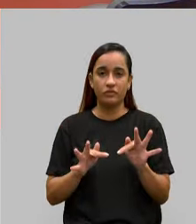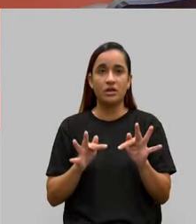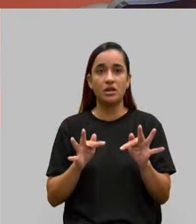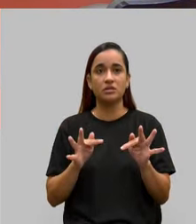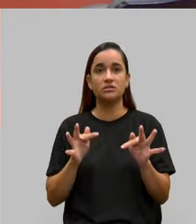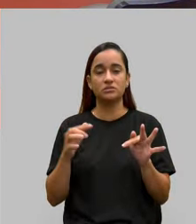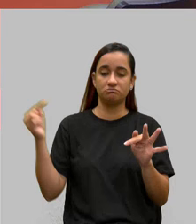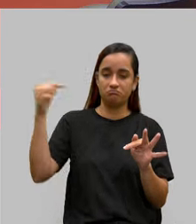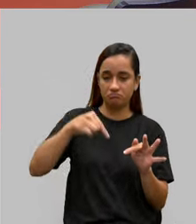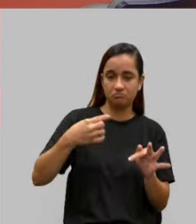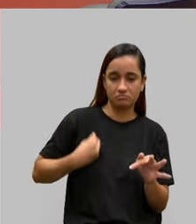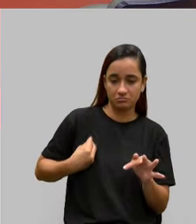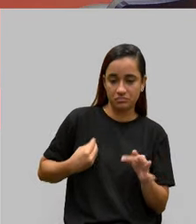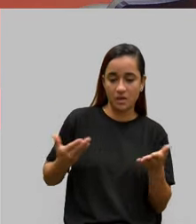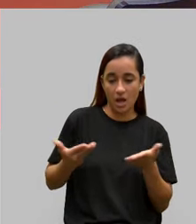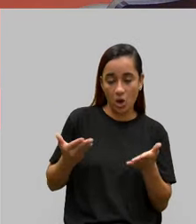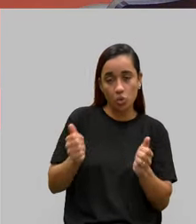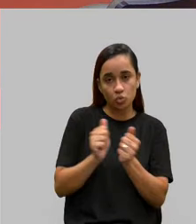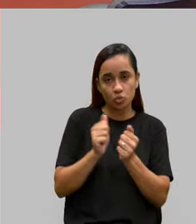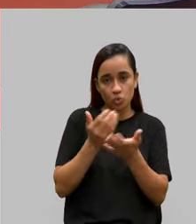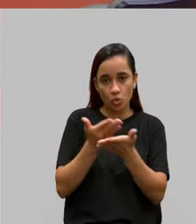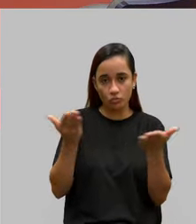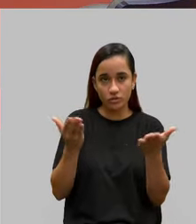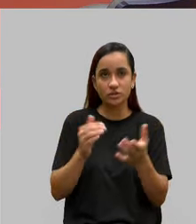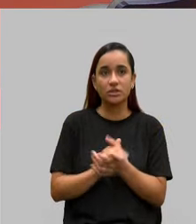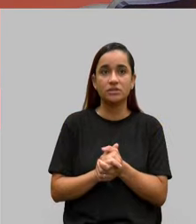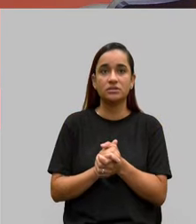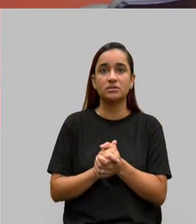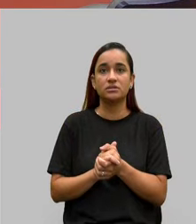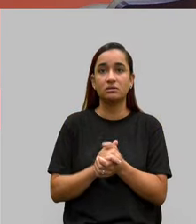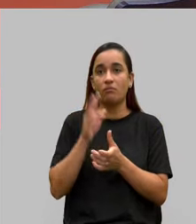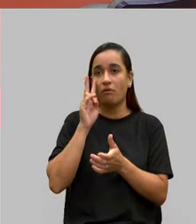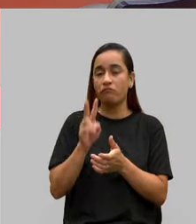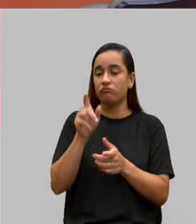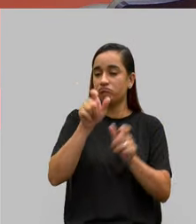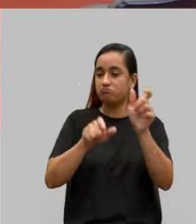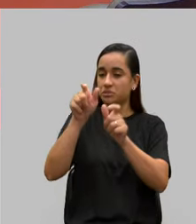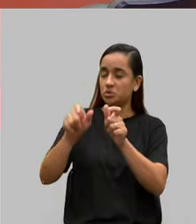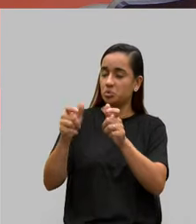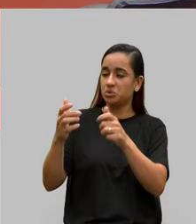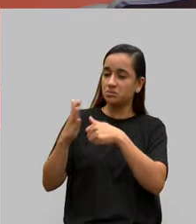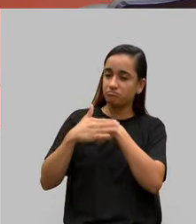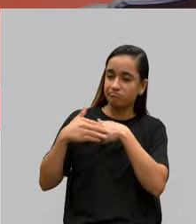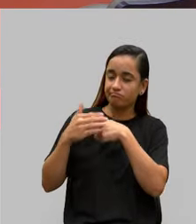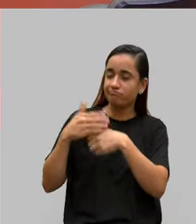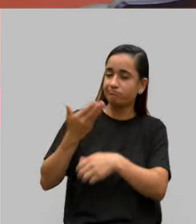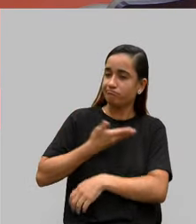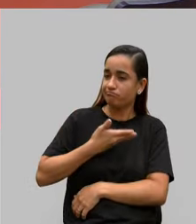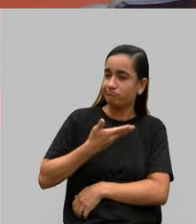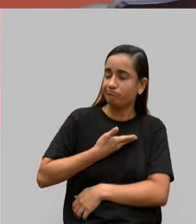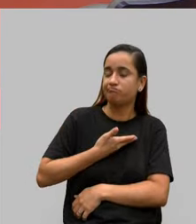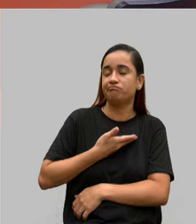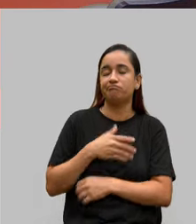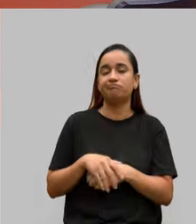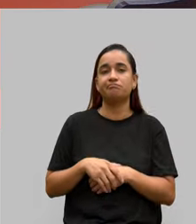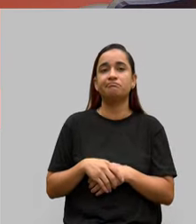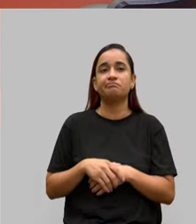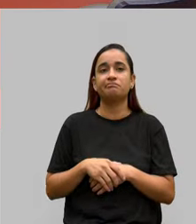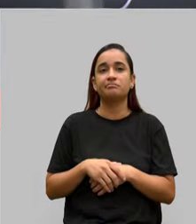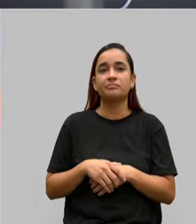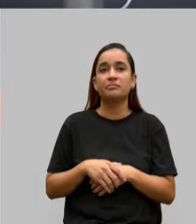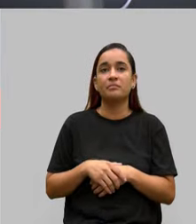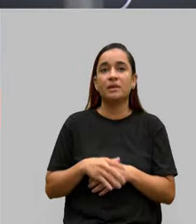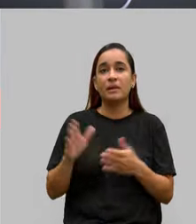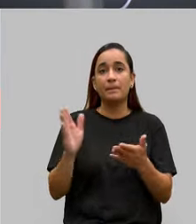estar aqui agora com vocês vendo pessoas queridas vendo aqueles que colocam seus